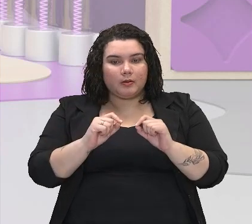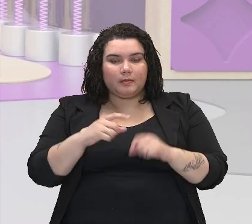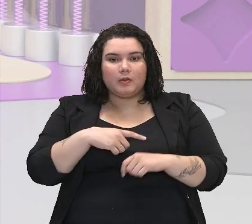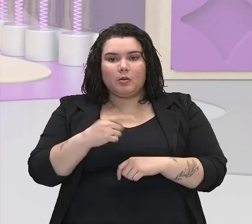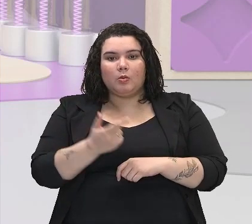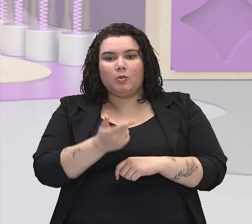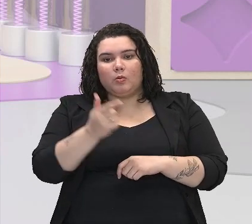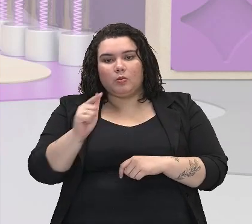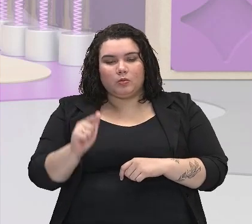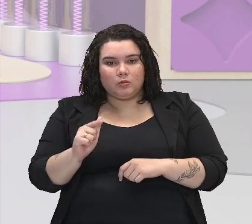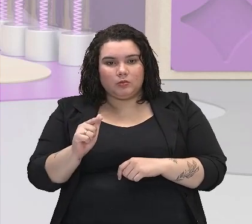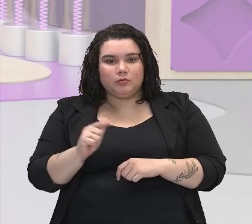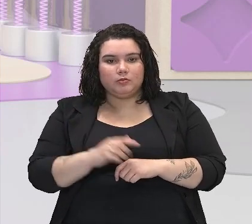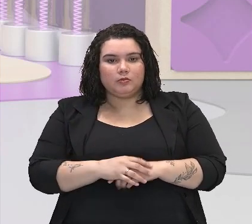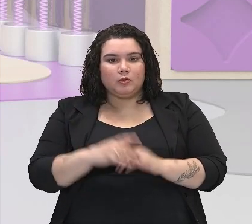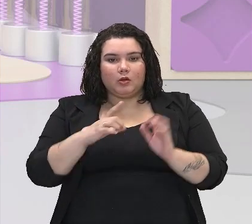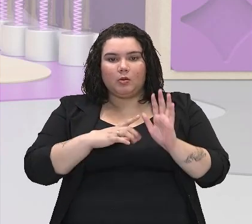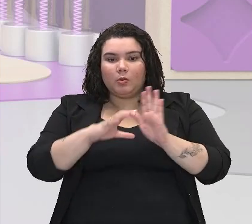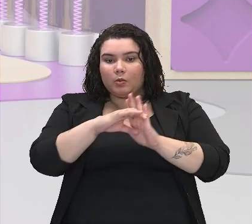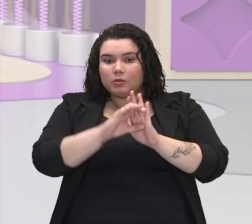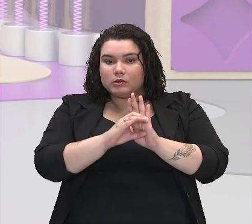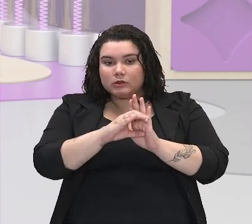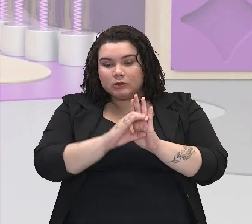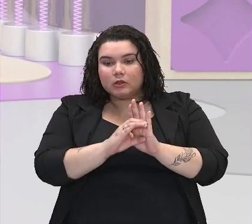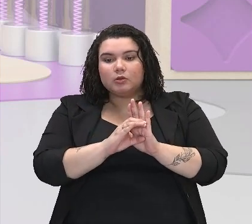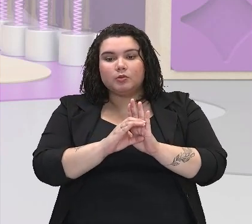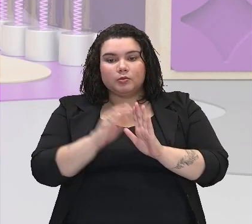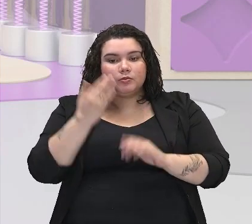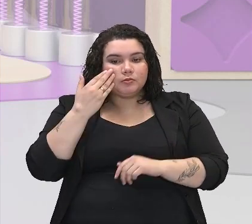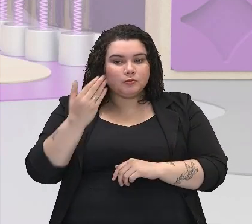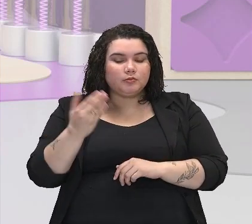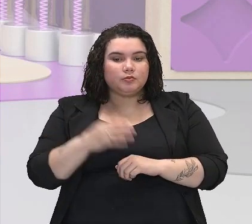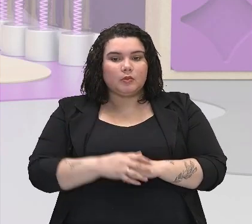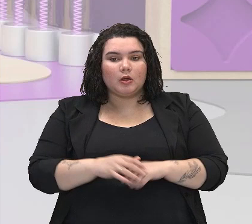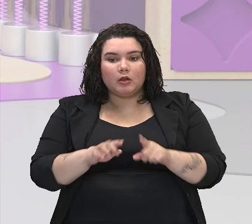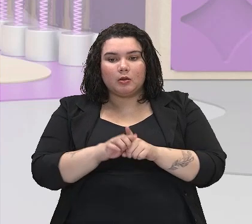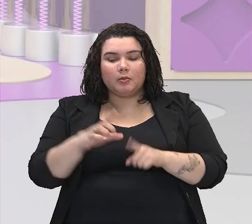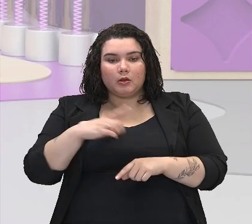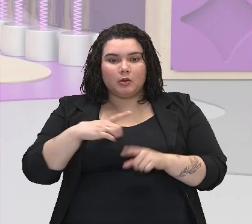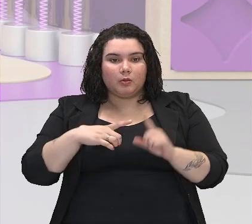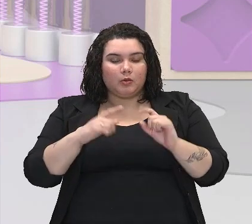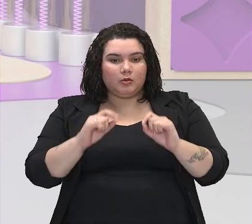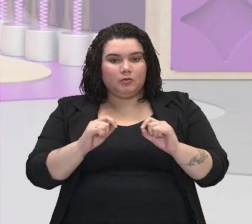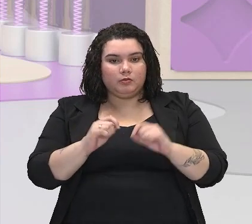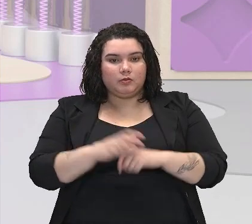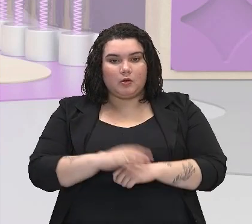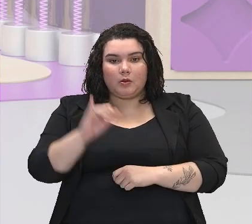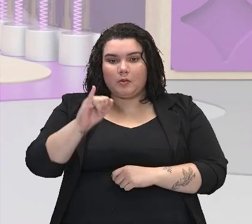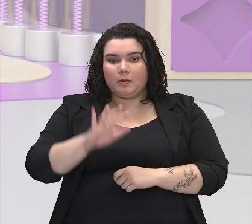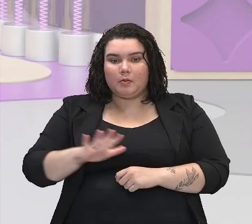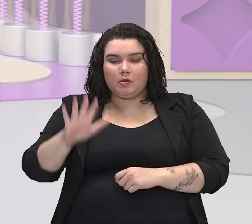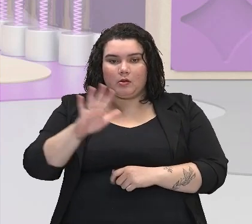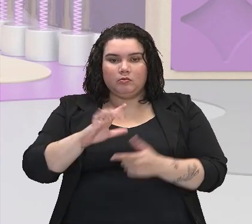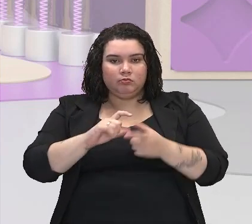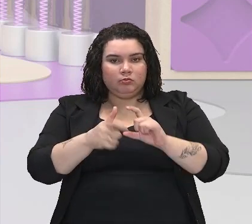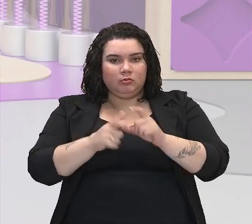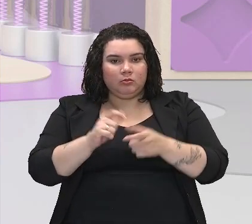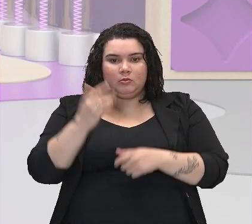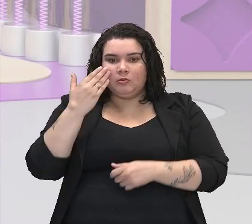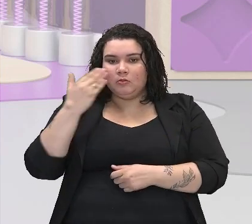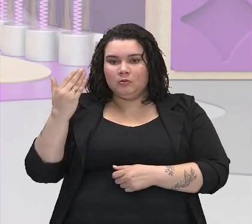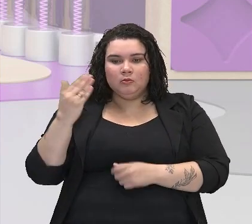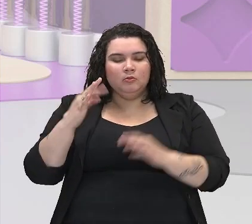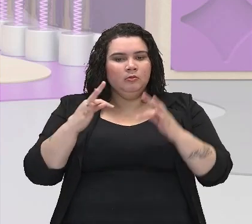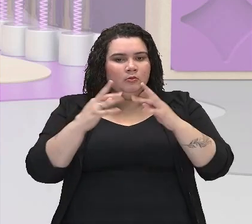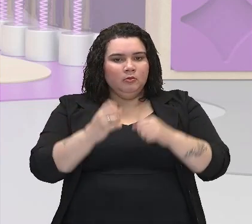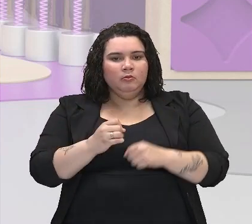mais, né? Veremos aí os conceitos. E aí agora nós temos aqui, ó, uma figura geométrica muito